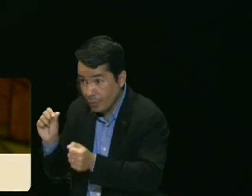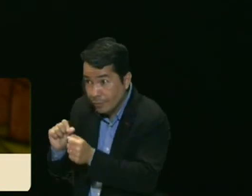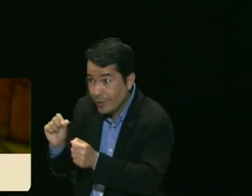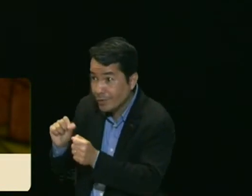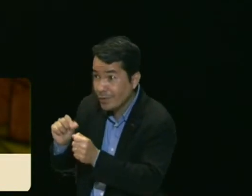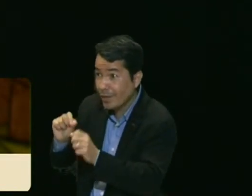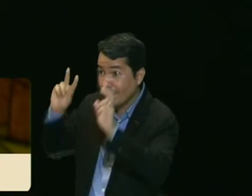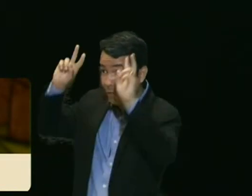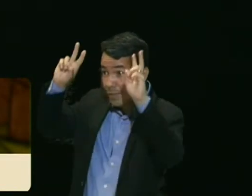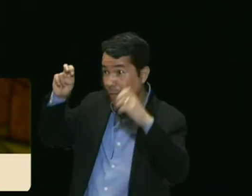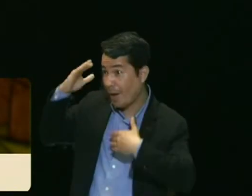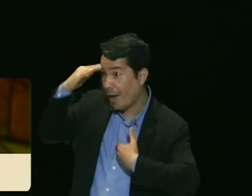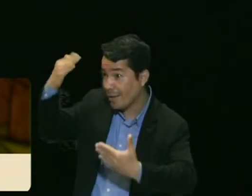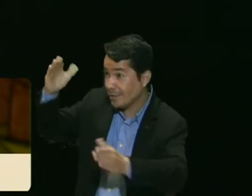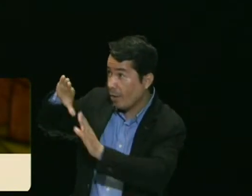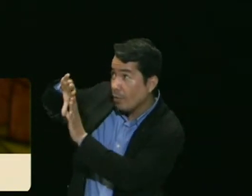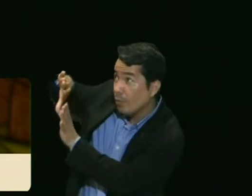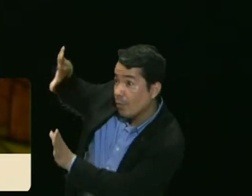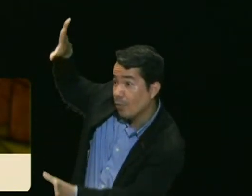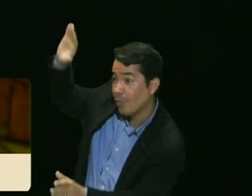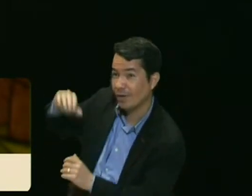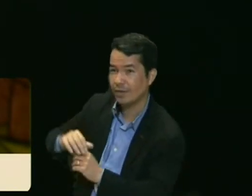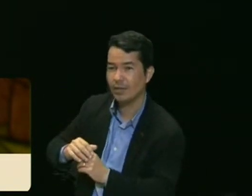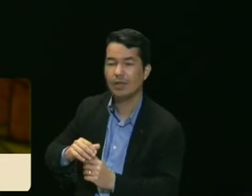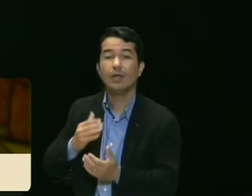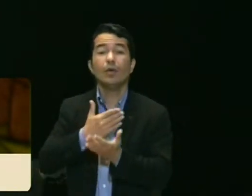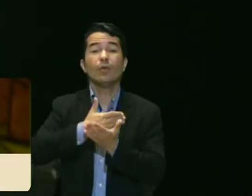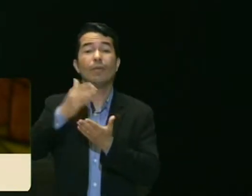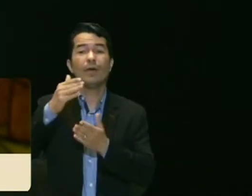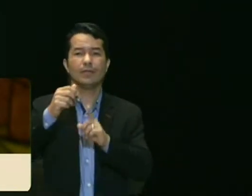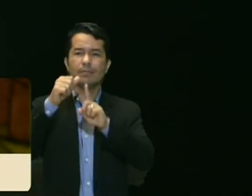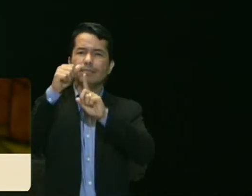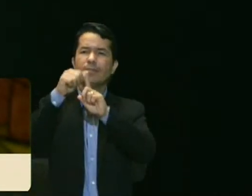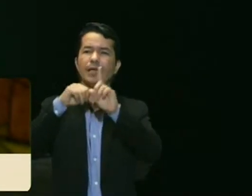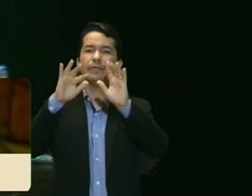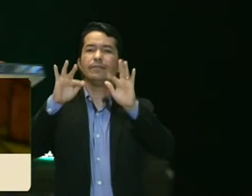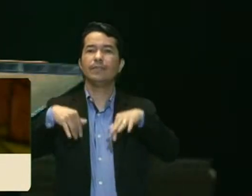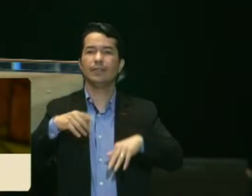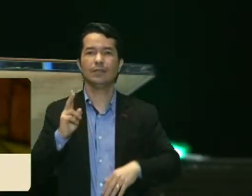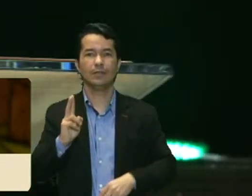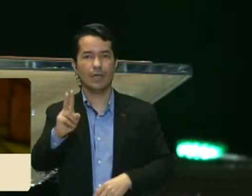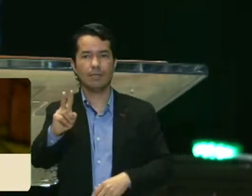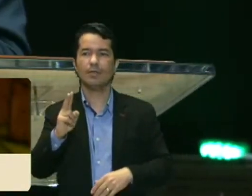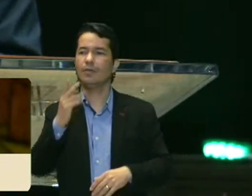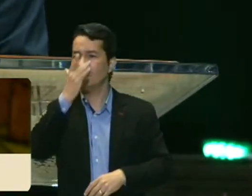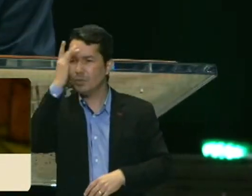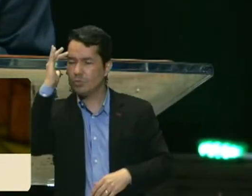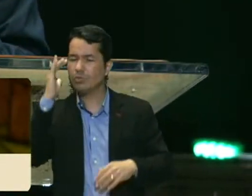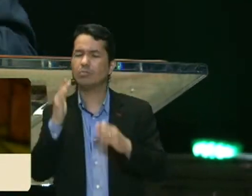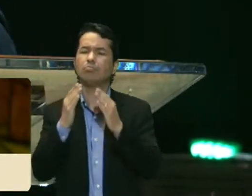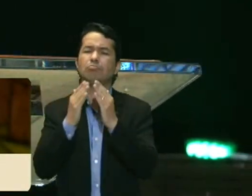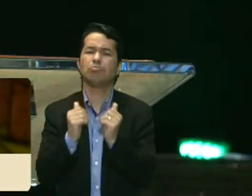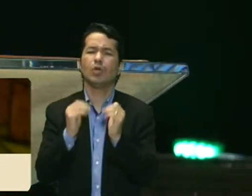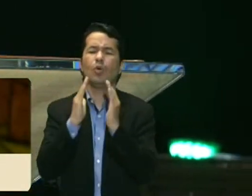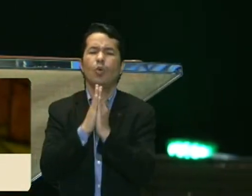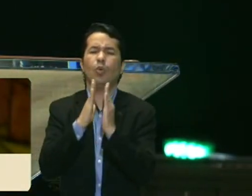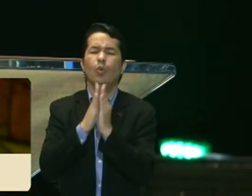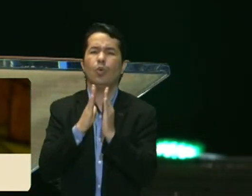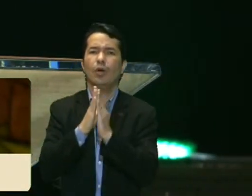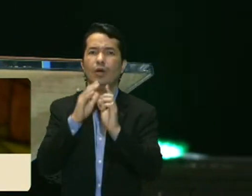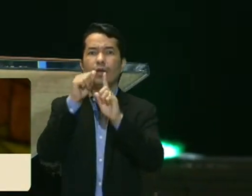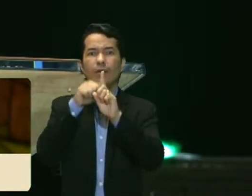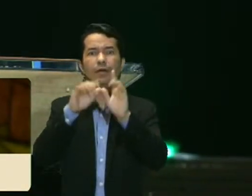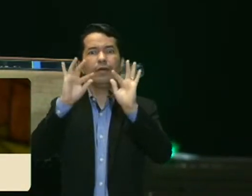gratidão. Aí as pessoas colocaram seus pedidos e foram recebendo respostas de Deus e enviam no final do